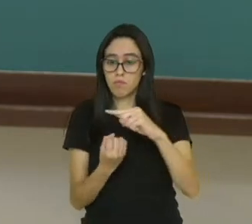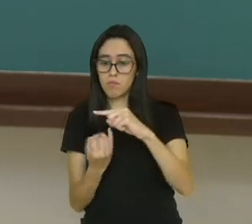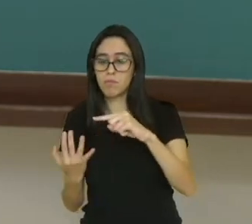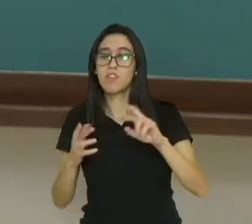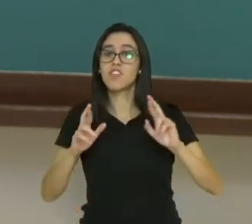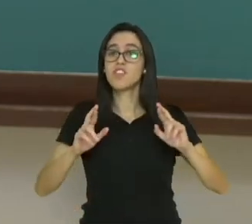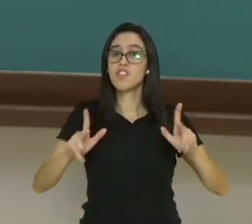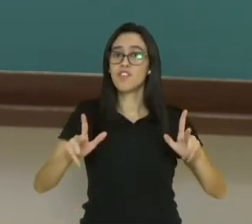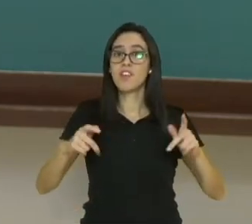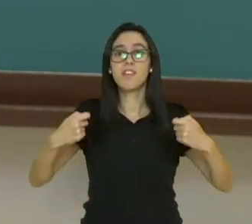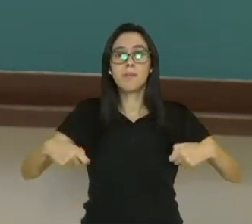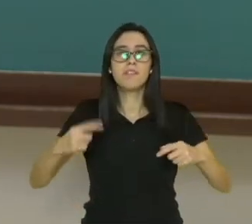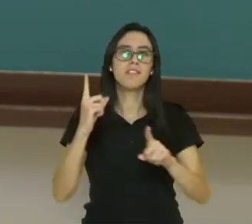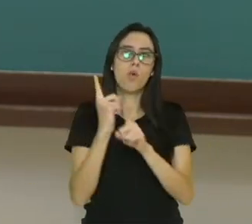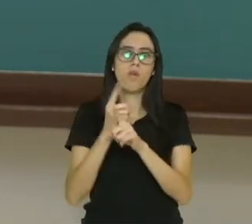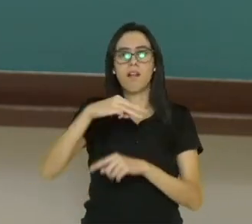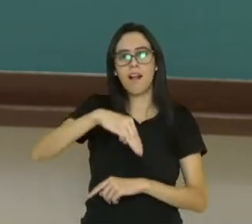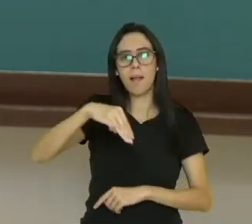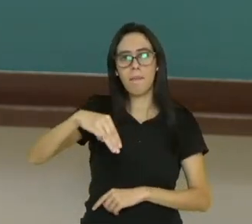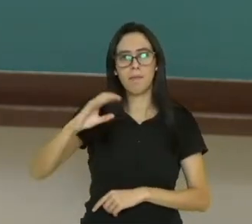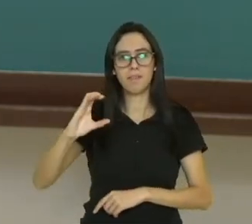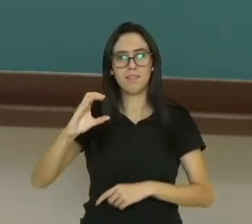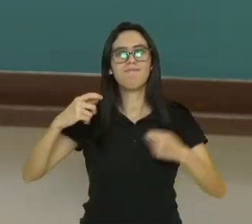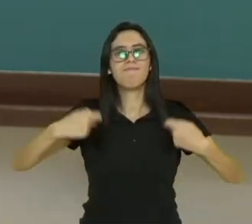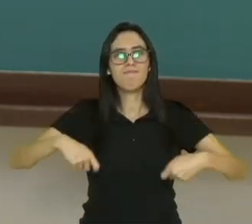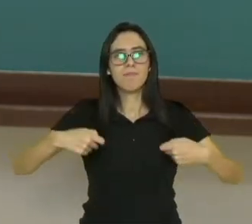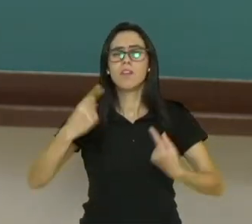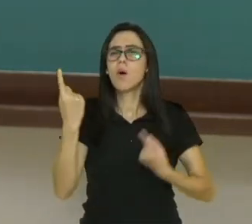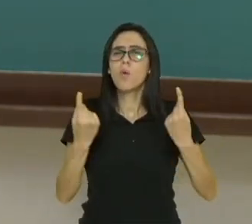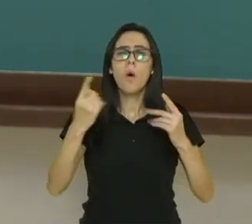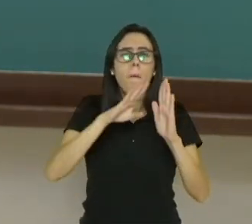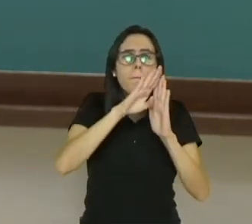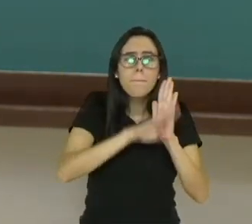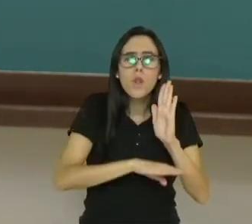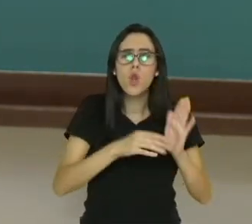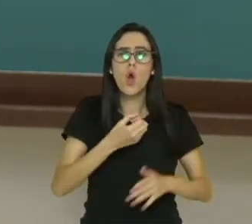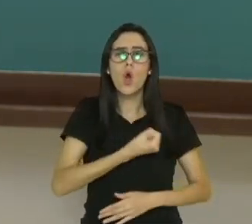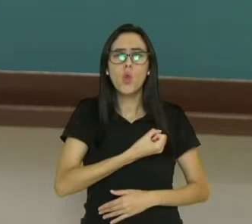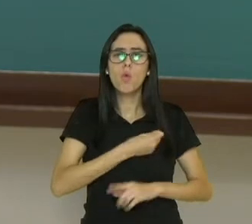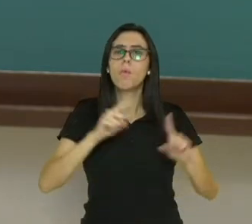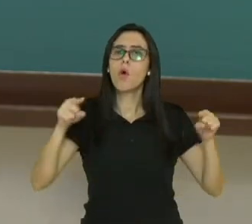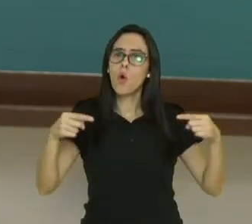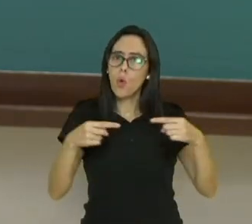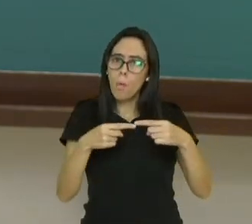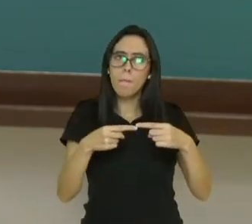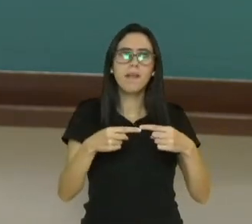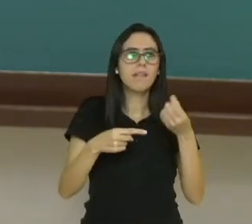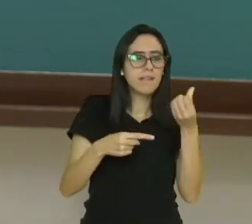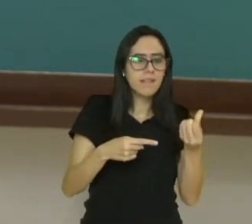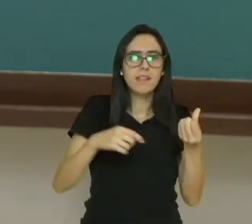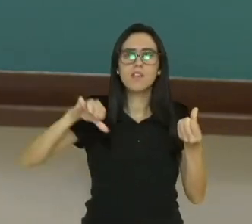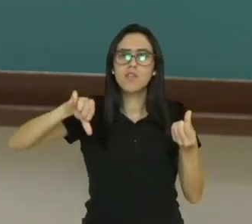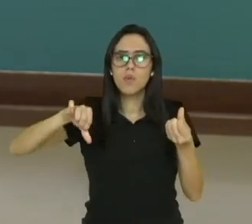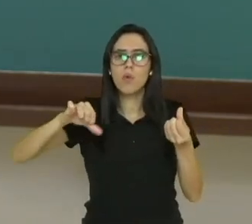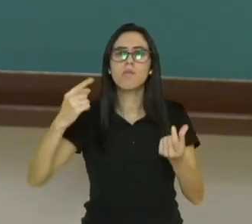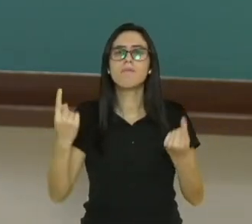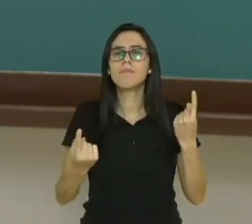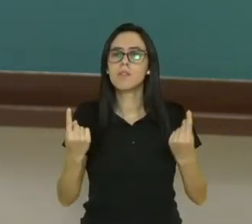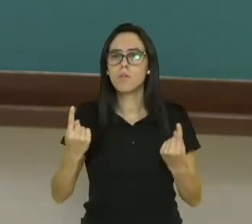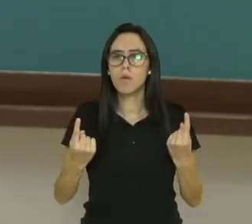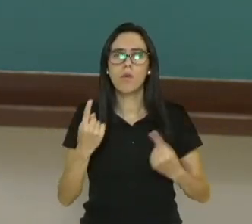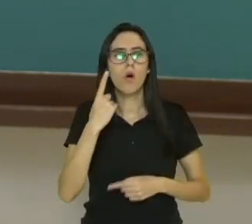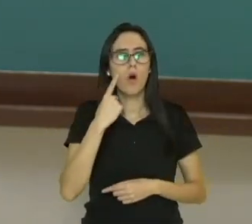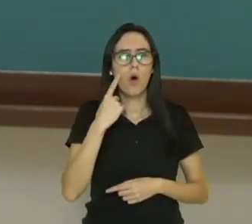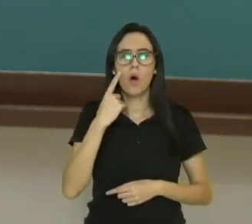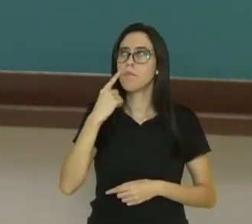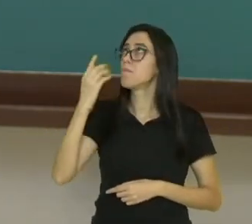que encontrar o mínimo múltiplo comum, o menor número que divide ao mesmo tempo o 6 e o 9. Pessoal, aqui no cantinho